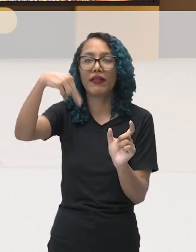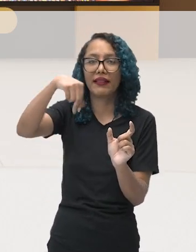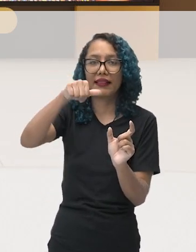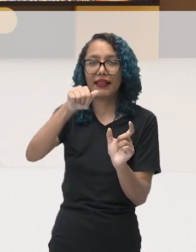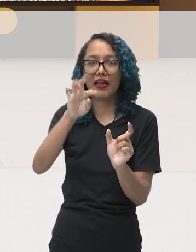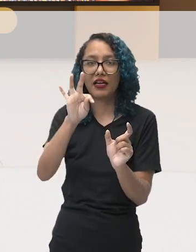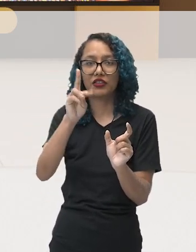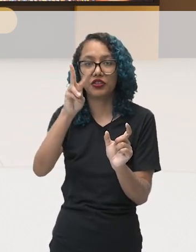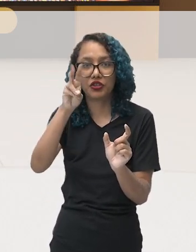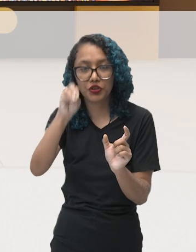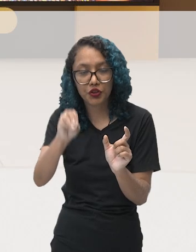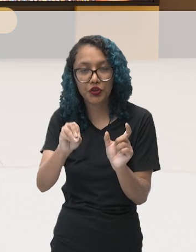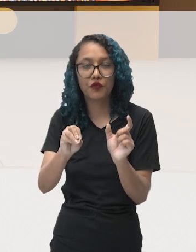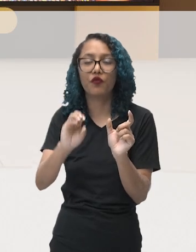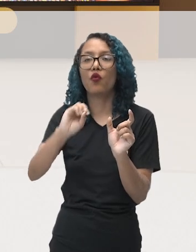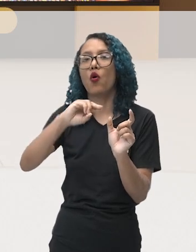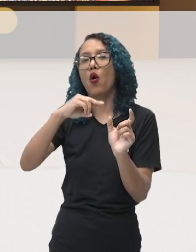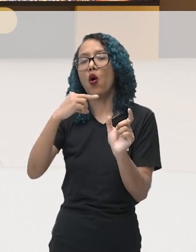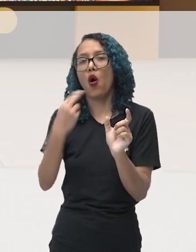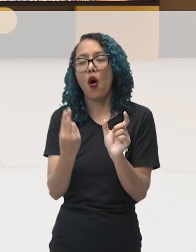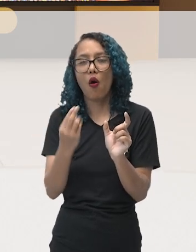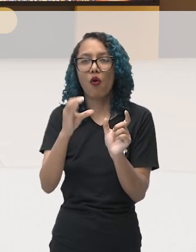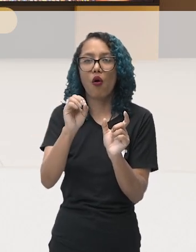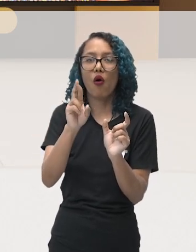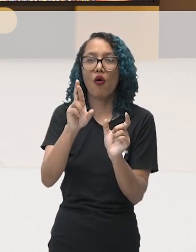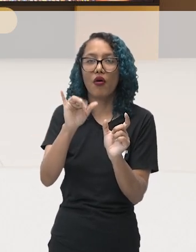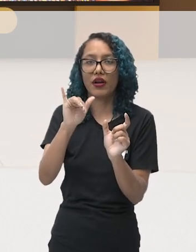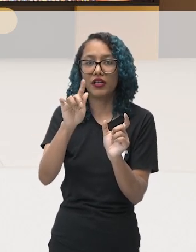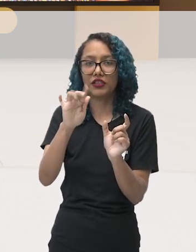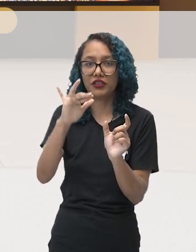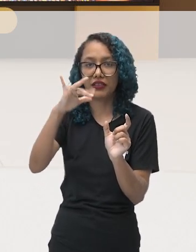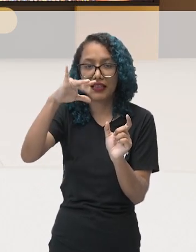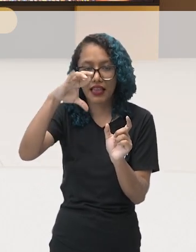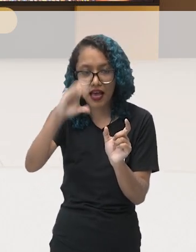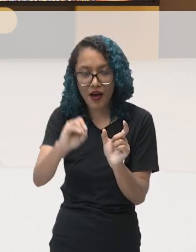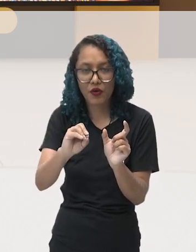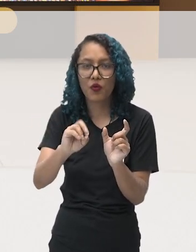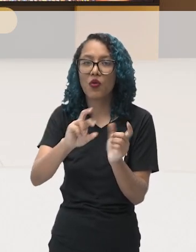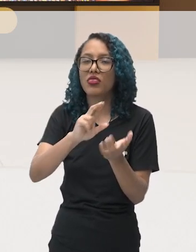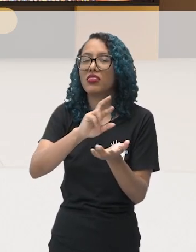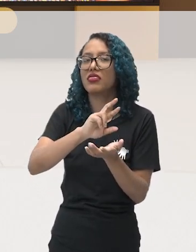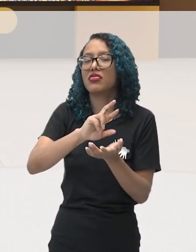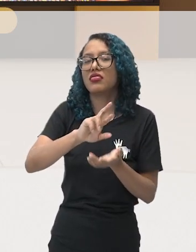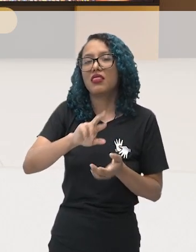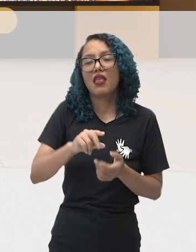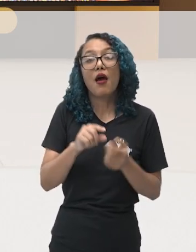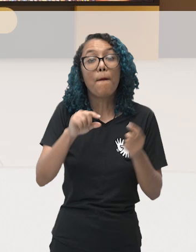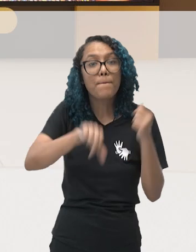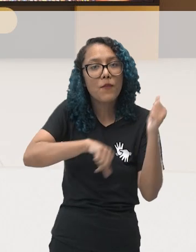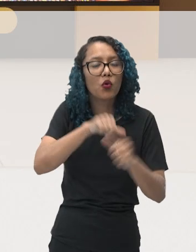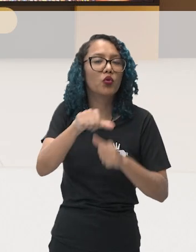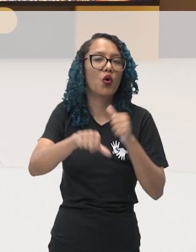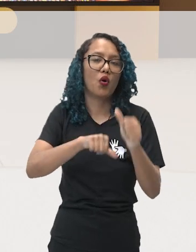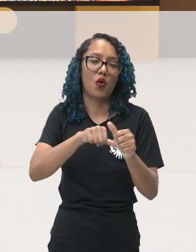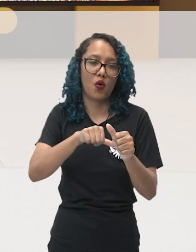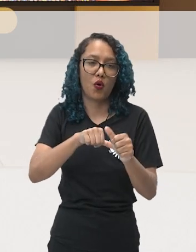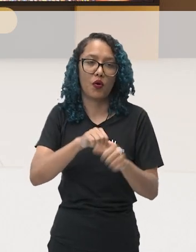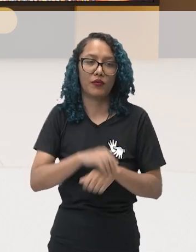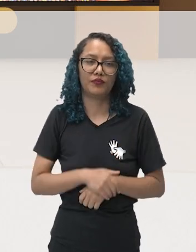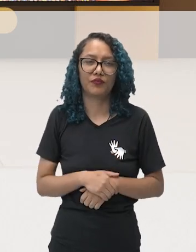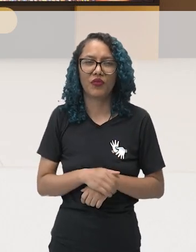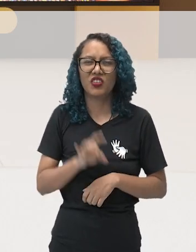trazem mais aquele estigma que se tratava historicamente, né? O território, a questão, né, do